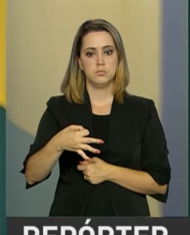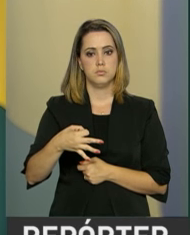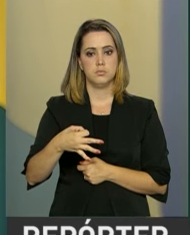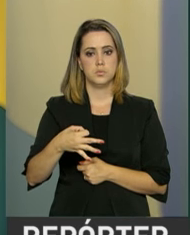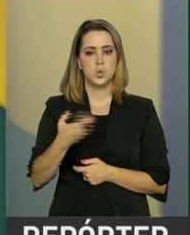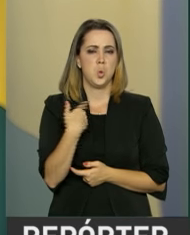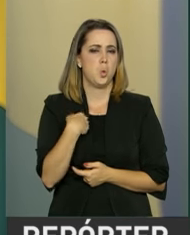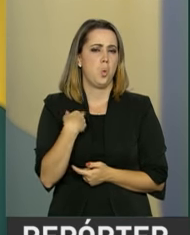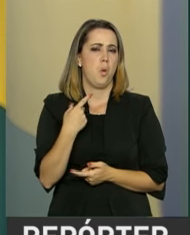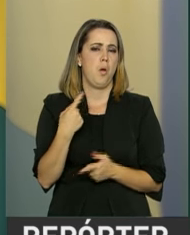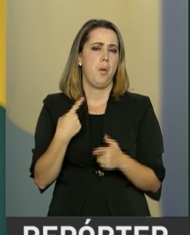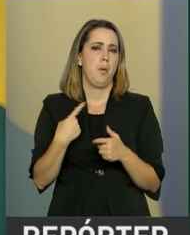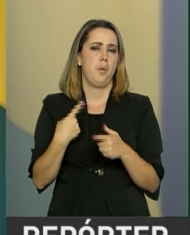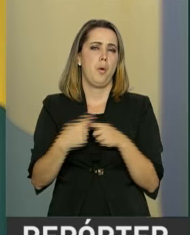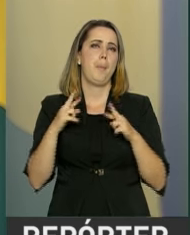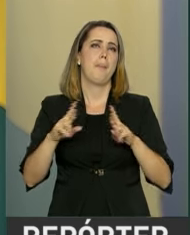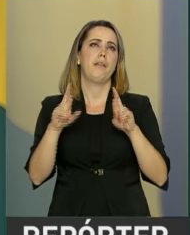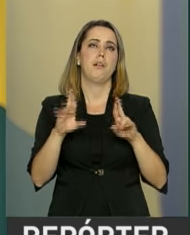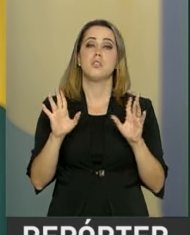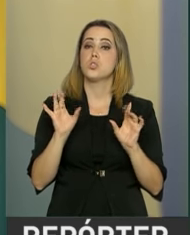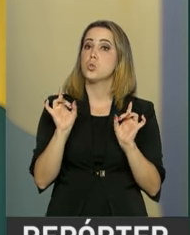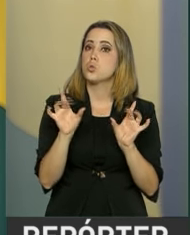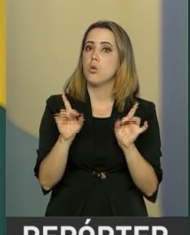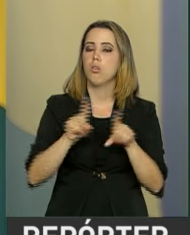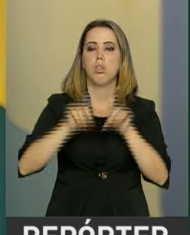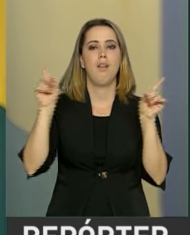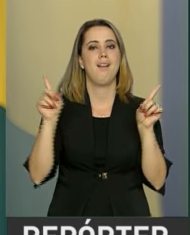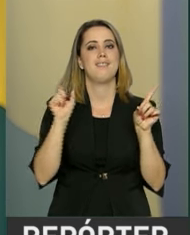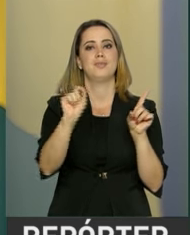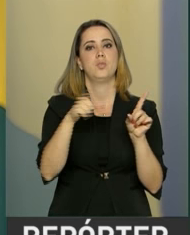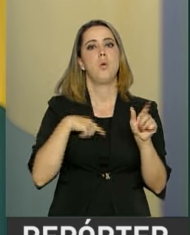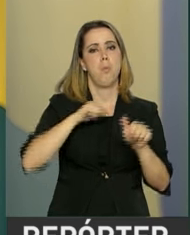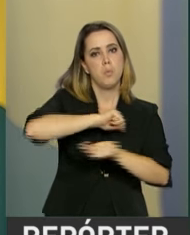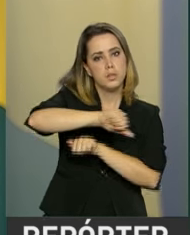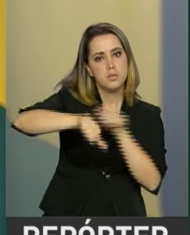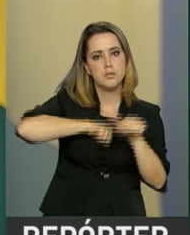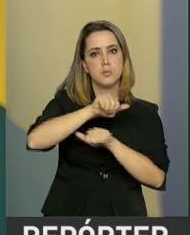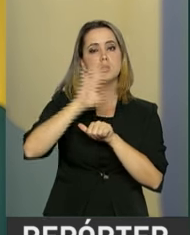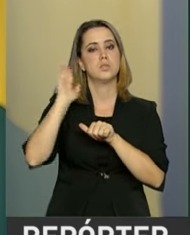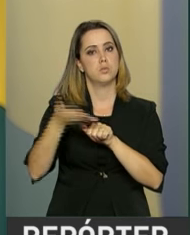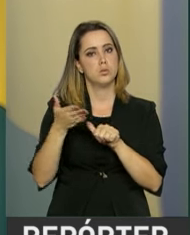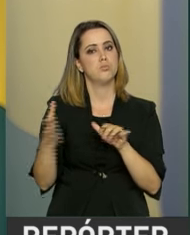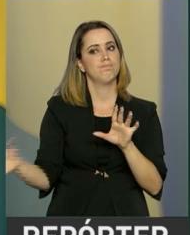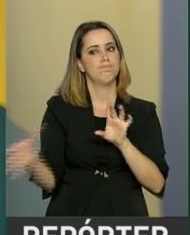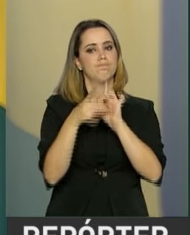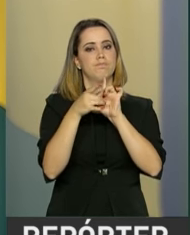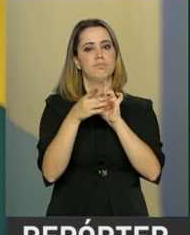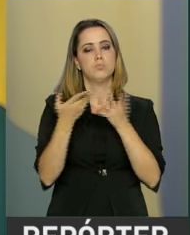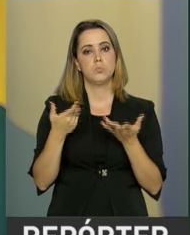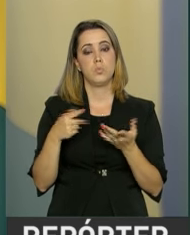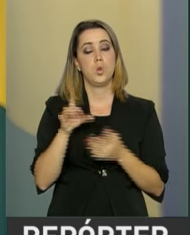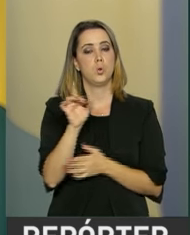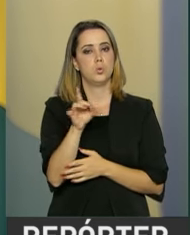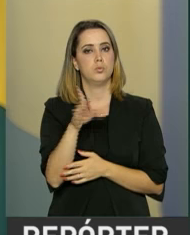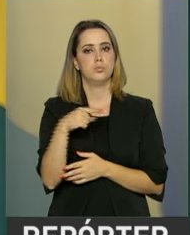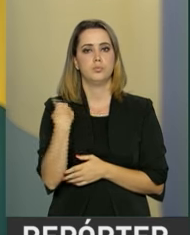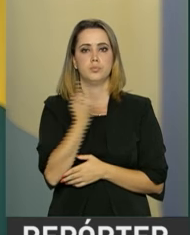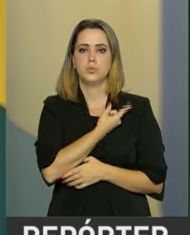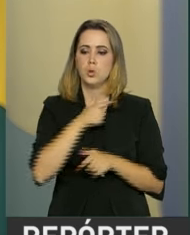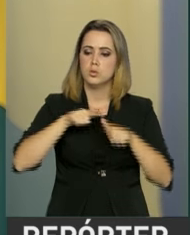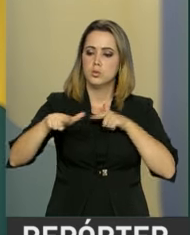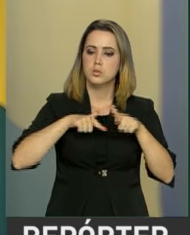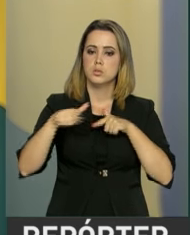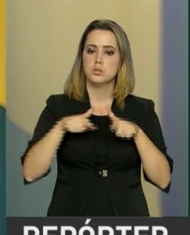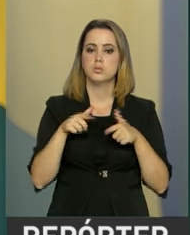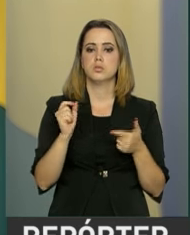não é fruto de esperança gratuita. As condições para a virada estão reunidas. Basta que